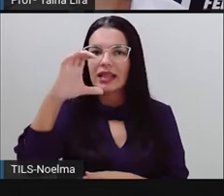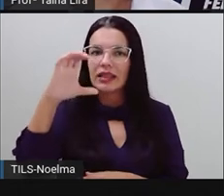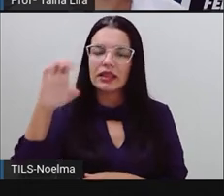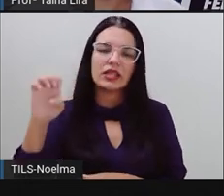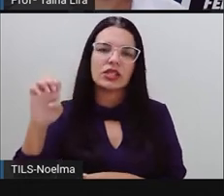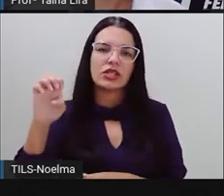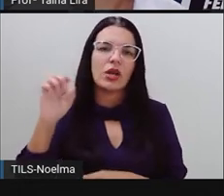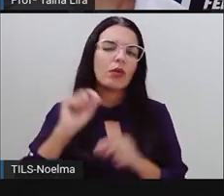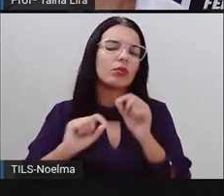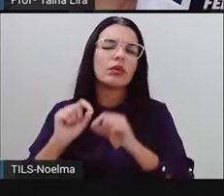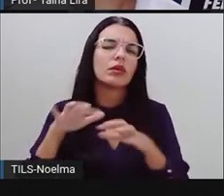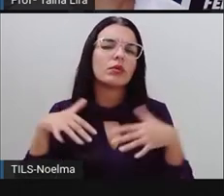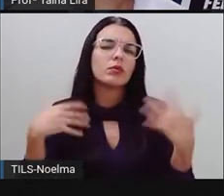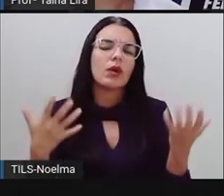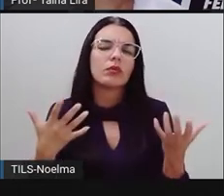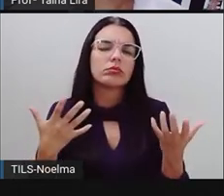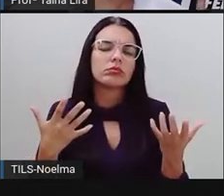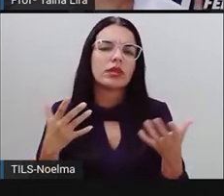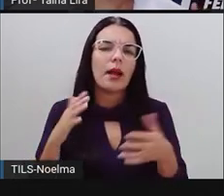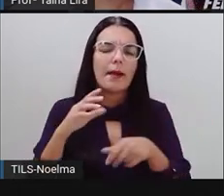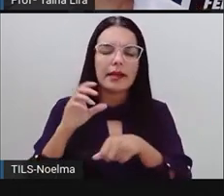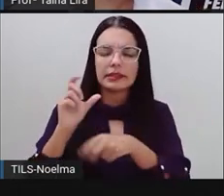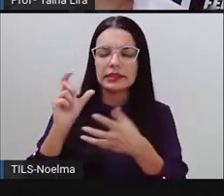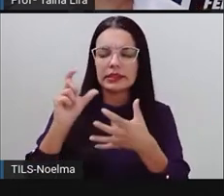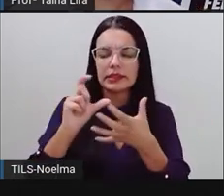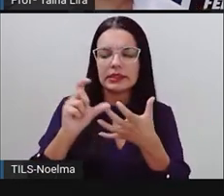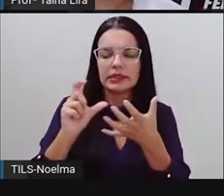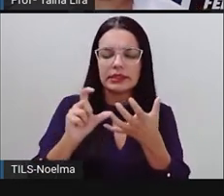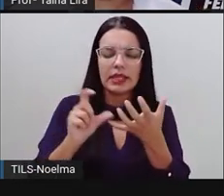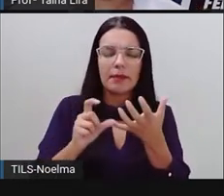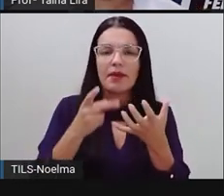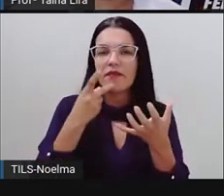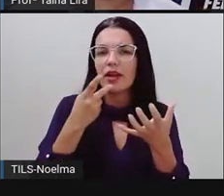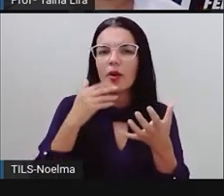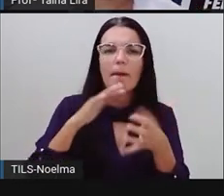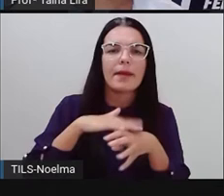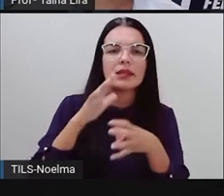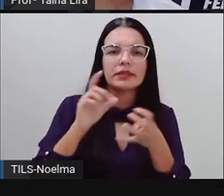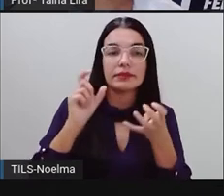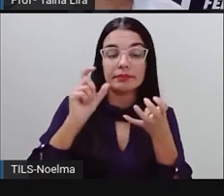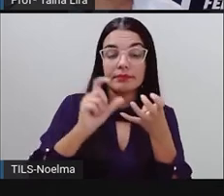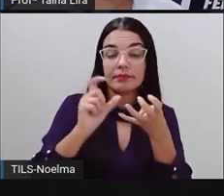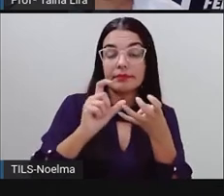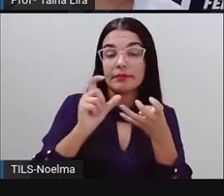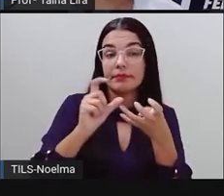alicate e aí qual foi a sílaba que é para Demorou mais falando